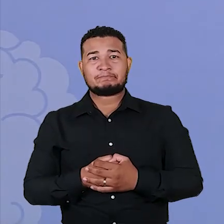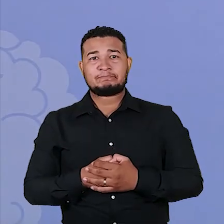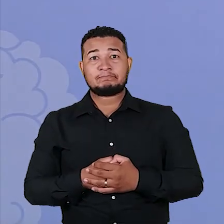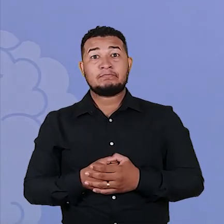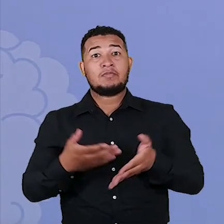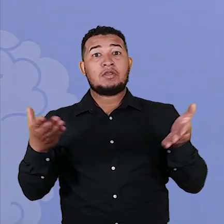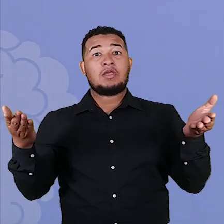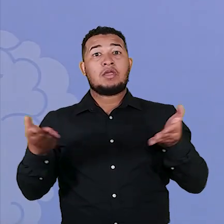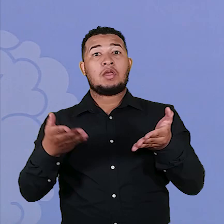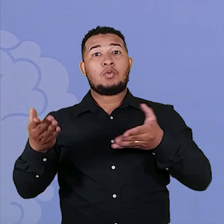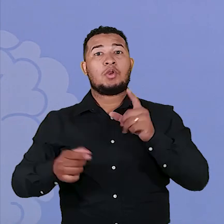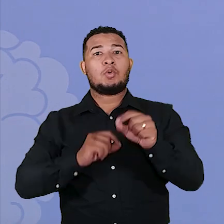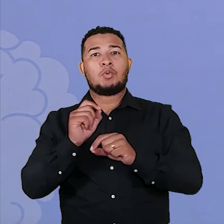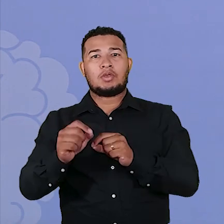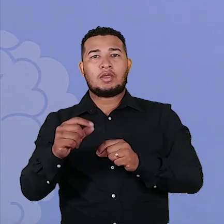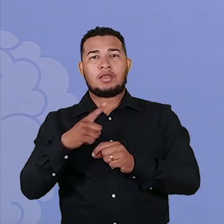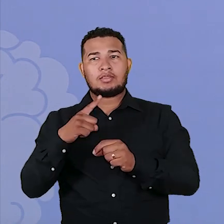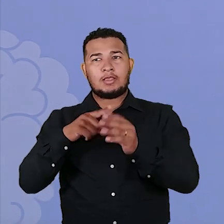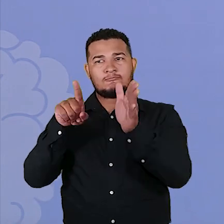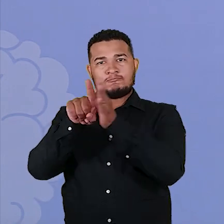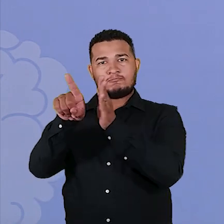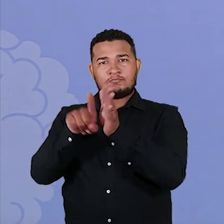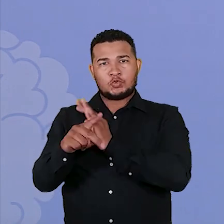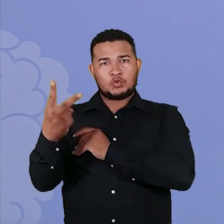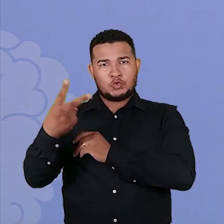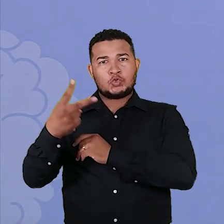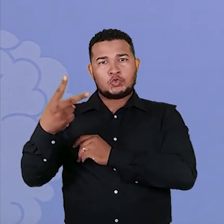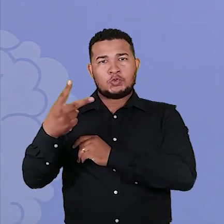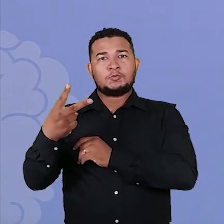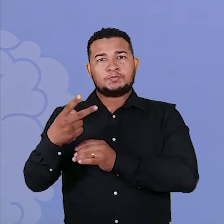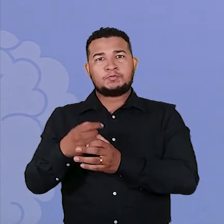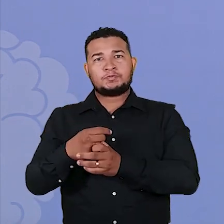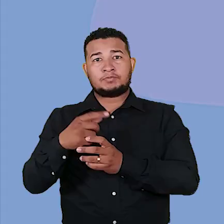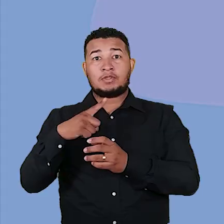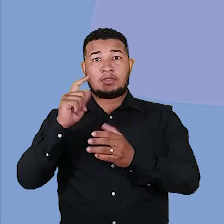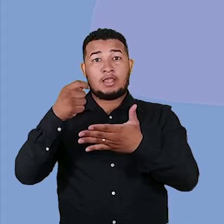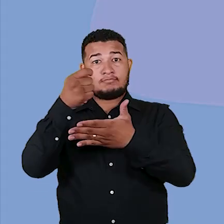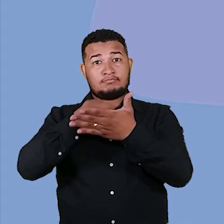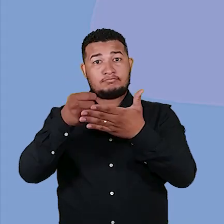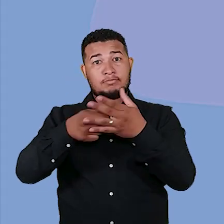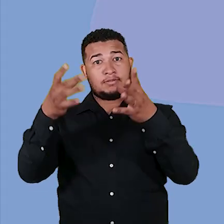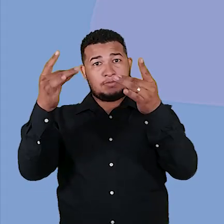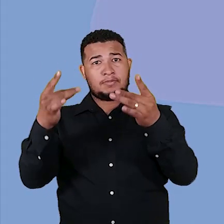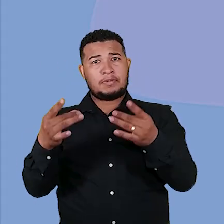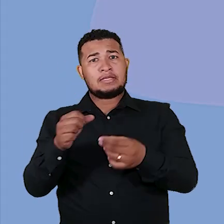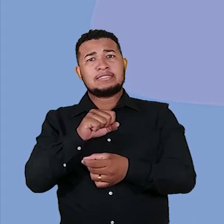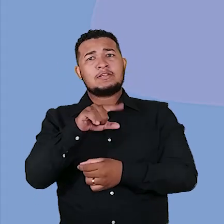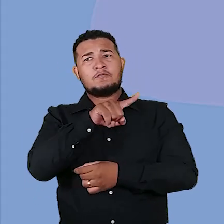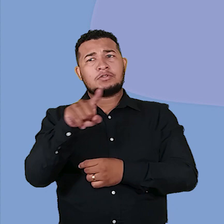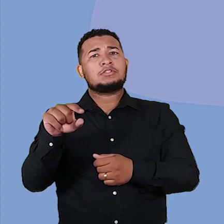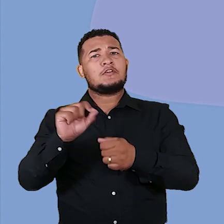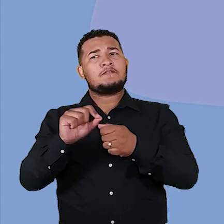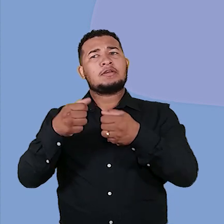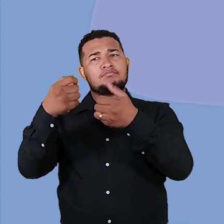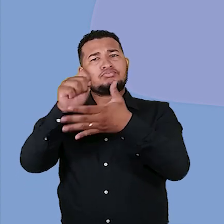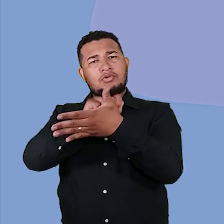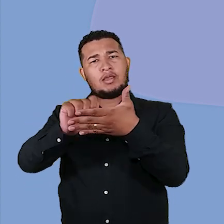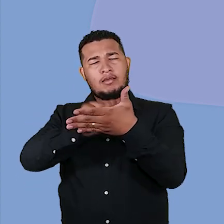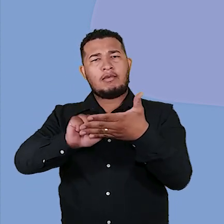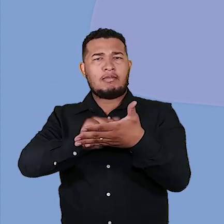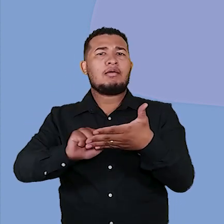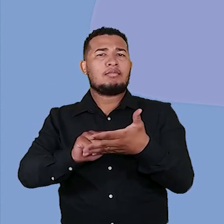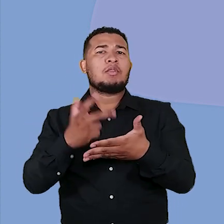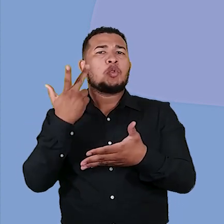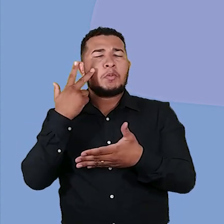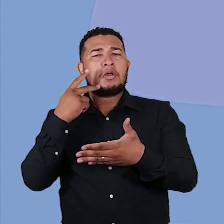expliquei para vocês tá agora tenho mais essas duas questões estão discursivas né se